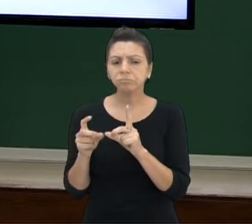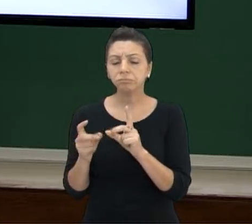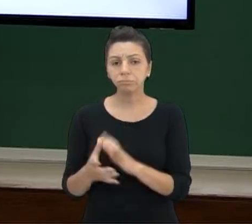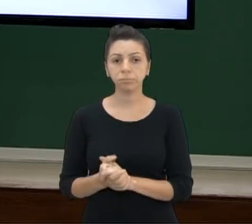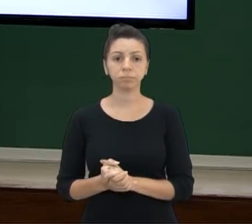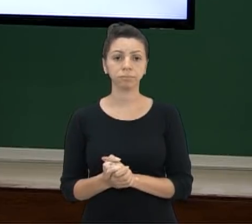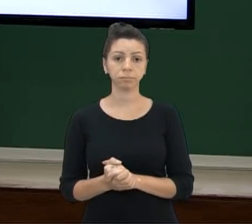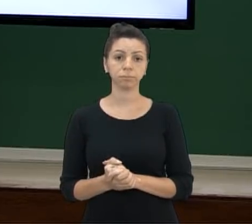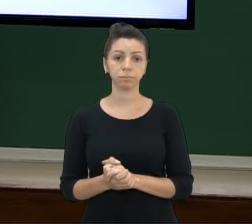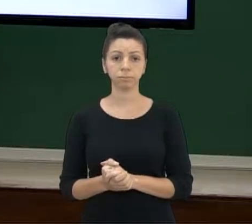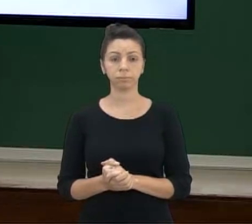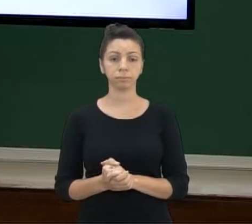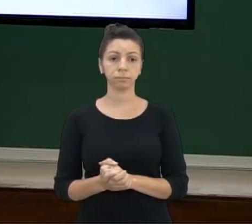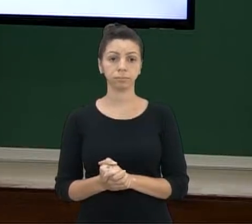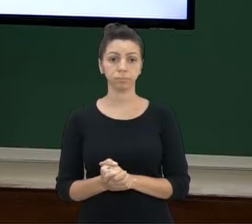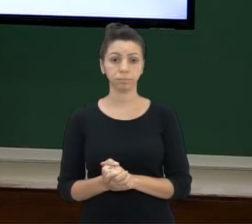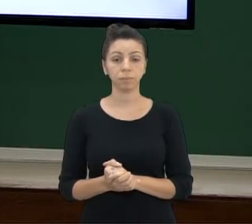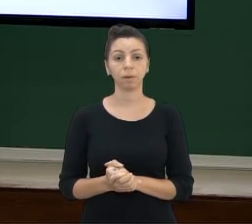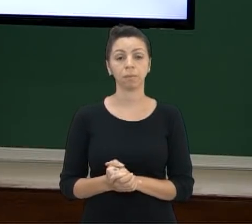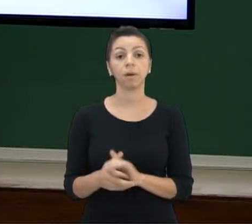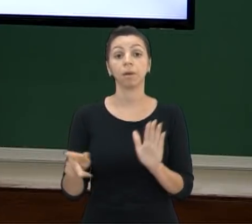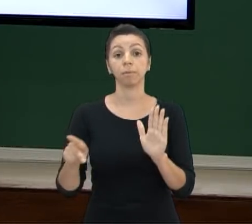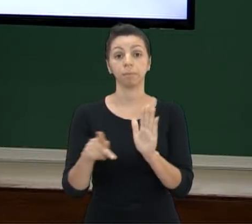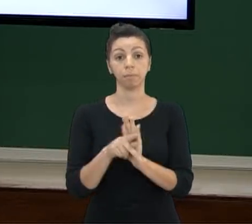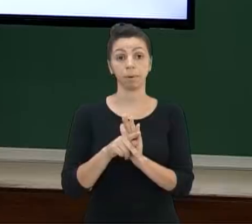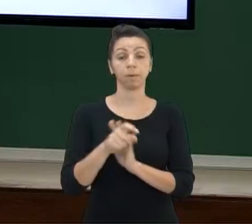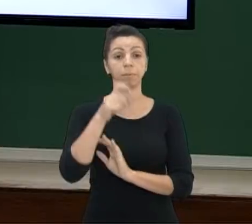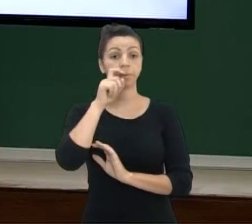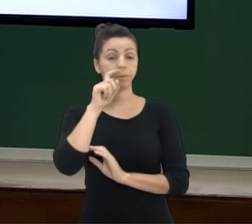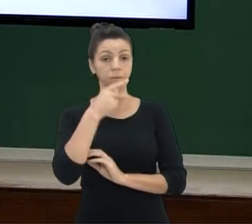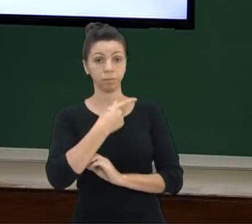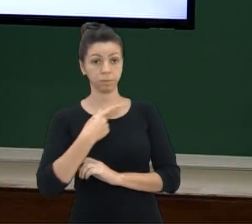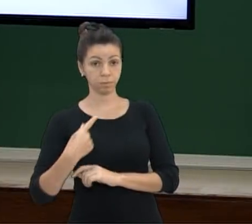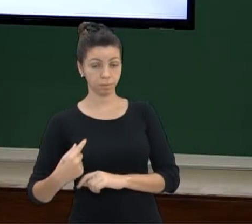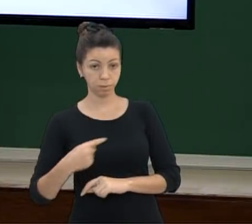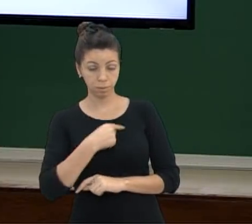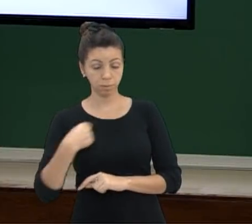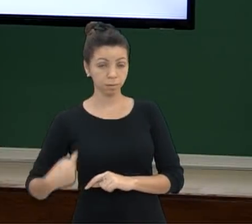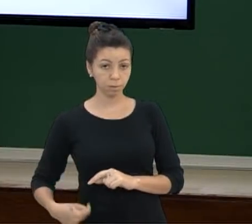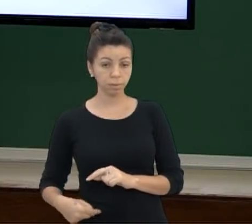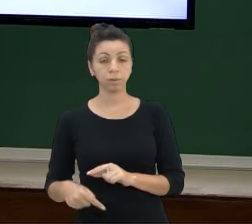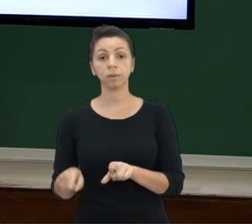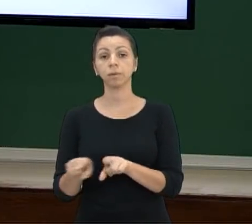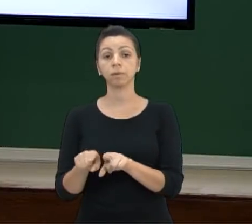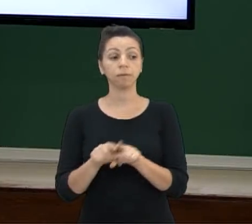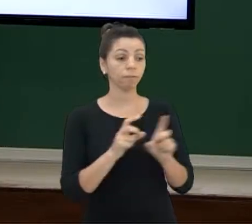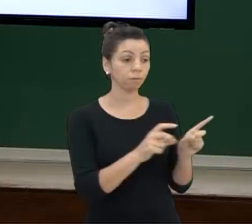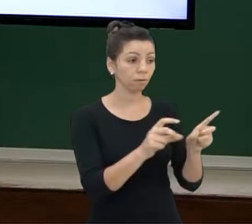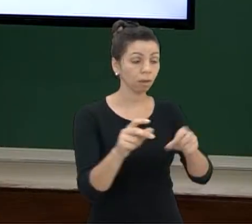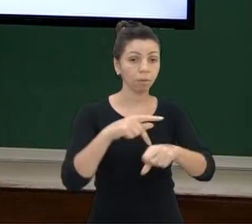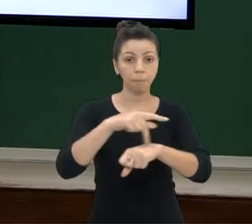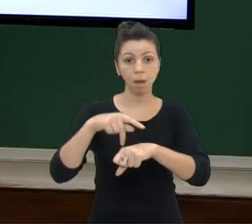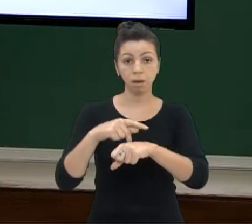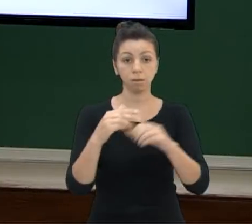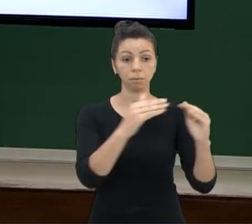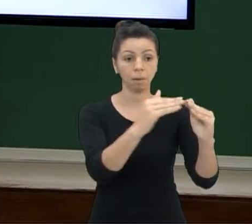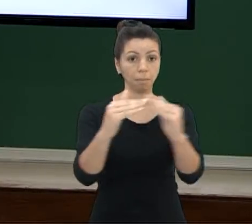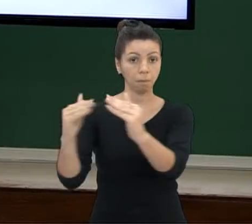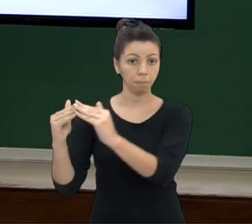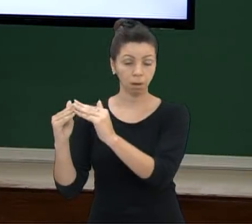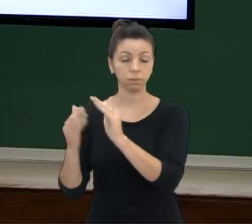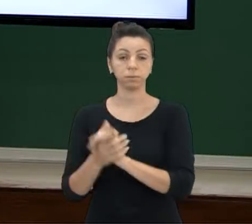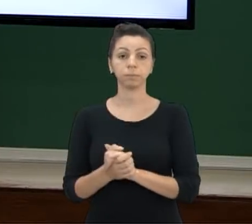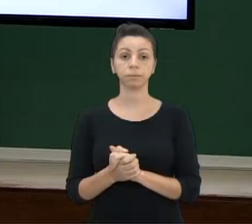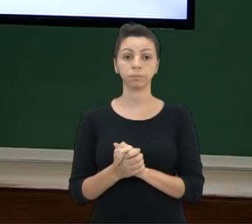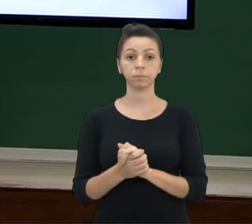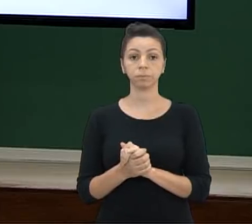de produtos oriundos da China para a população dos países vizinhos. Então, o Paraguai tem uma